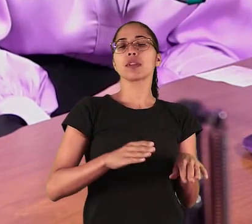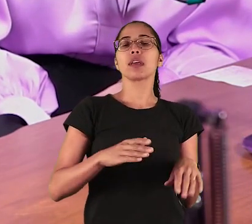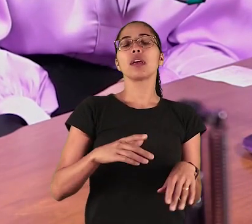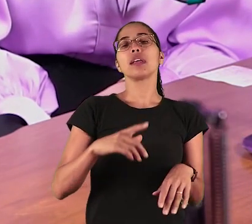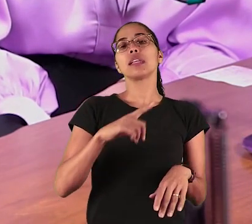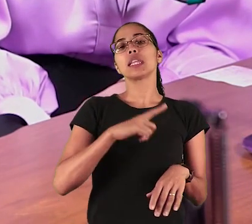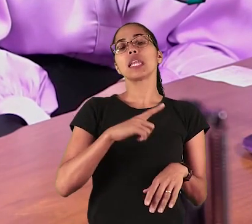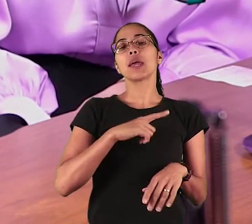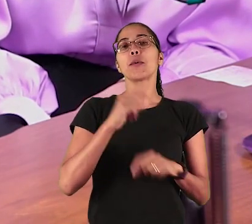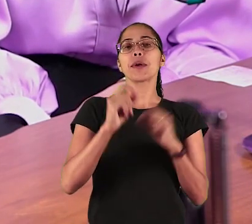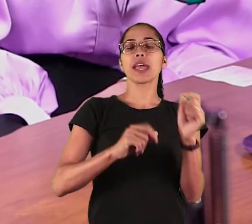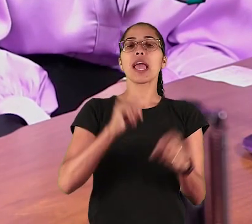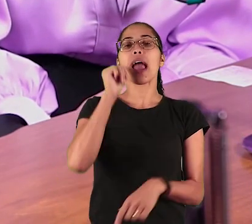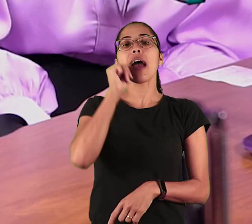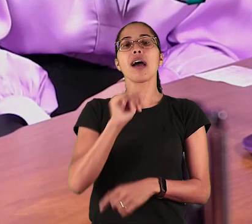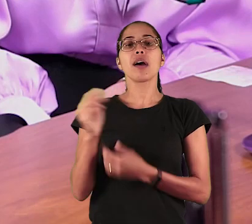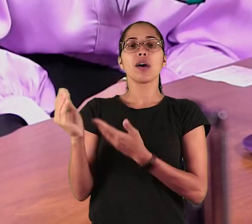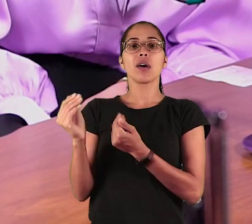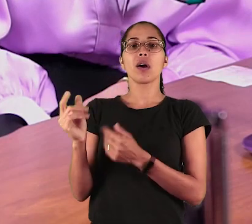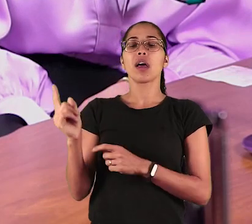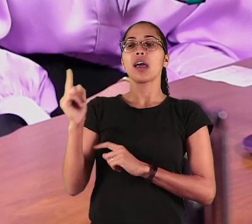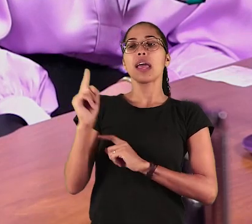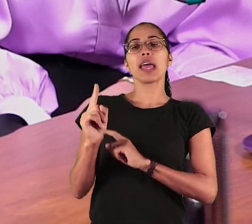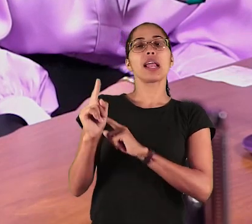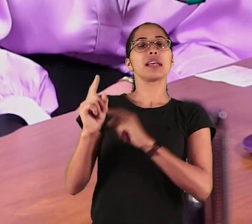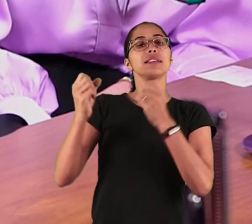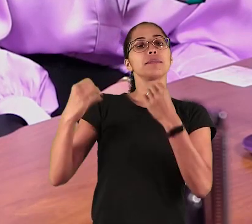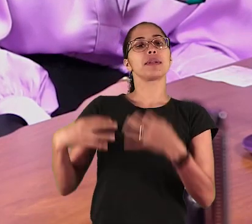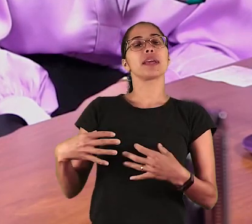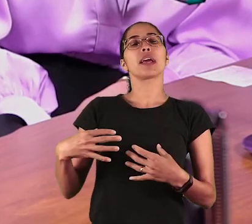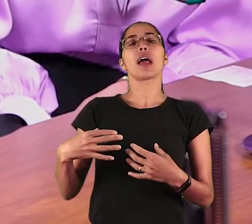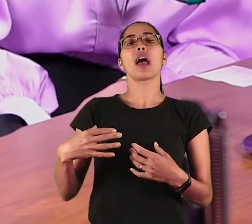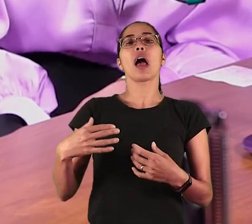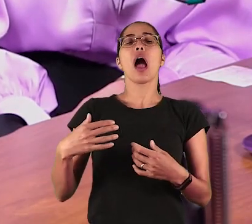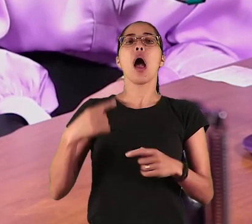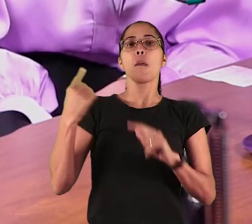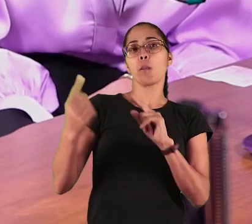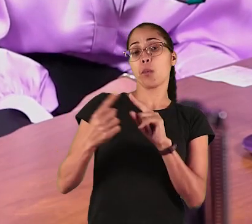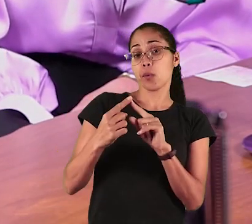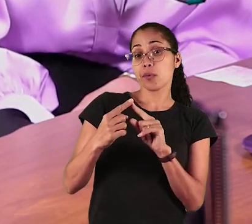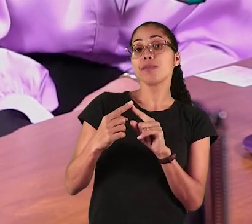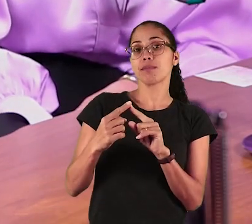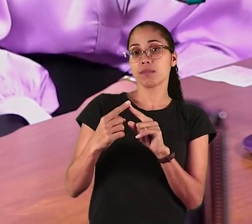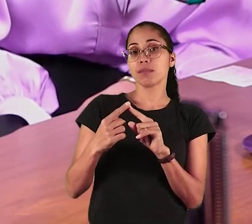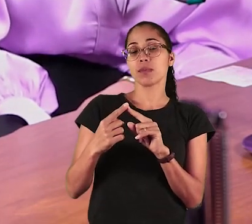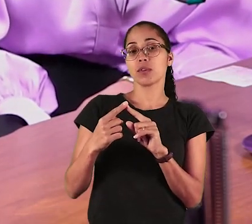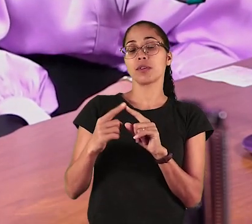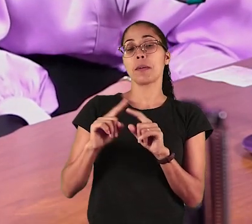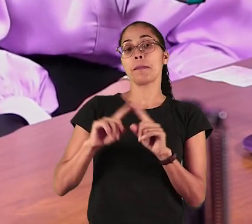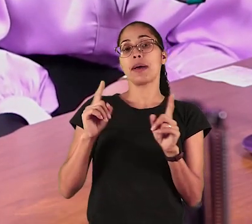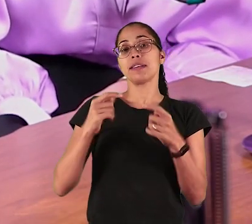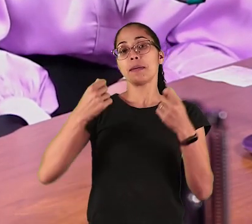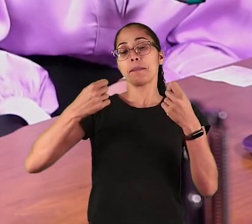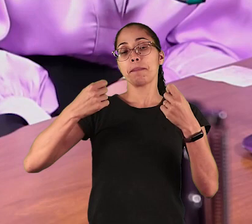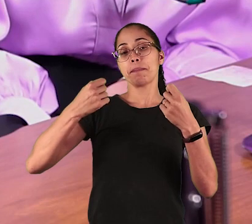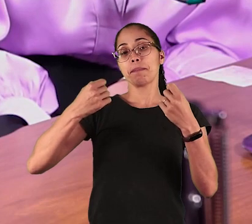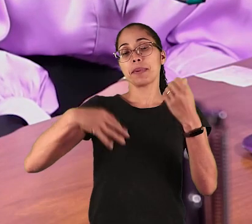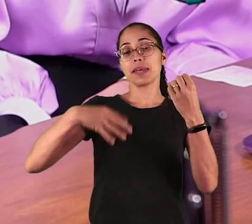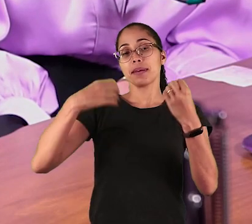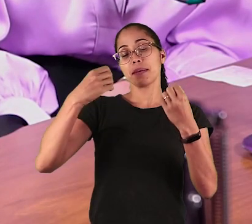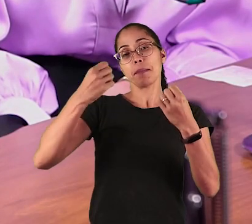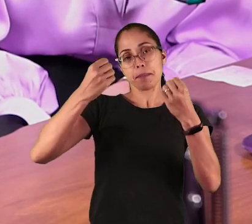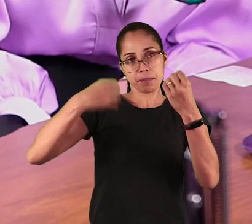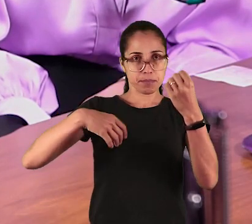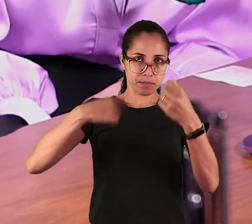em geral que falam muito essa questão do Propósito Mas também eu acho que existe a gente precisa Às vezes desmistificar isso essa questão